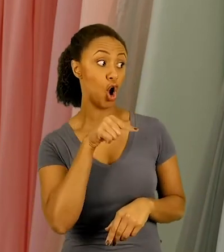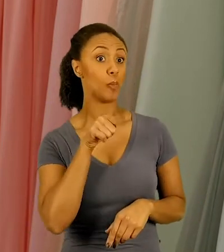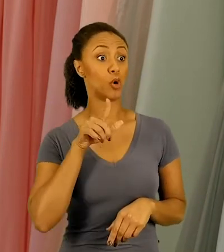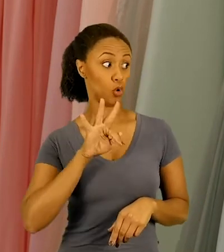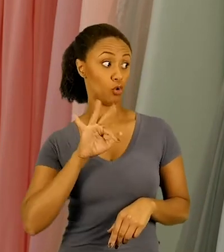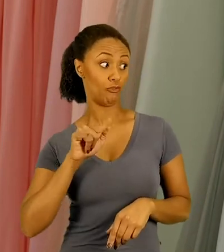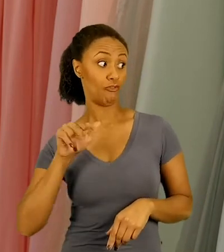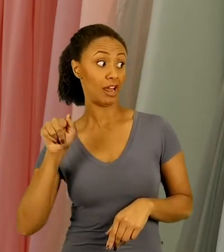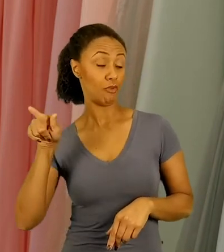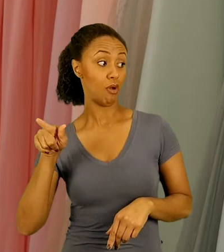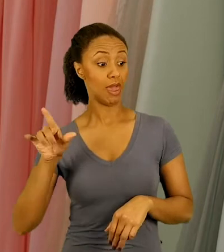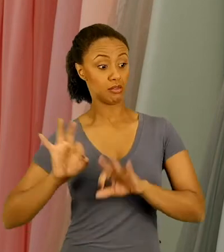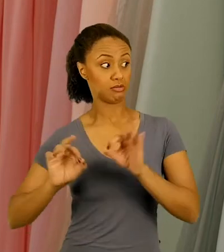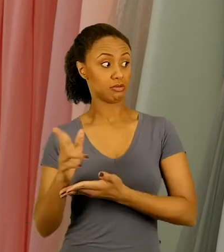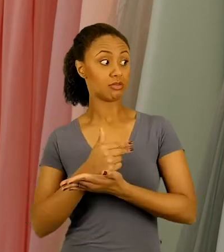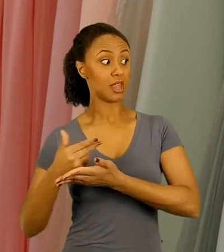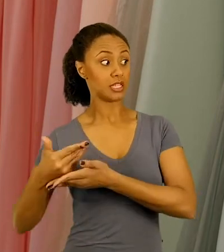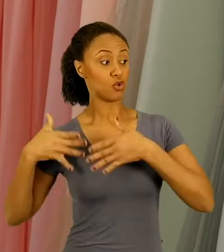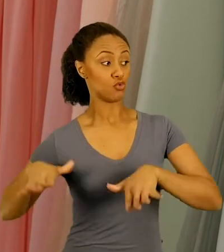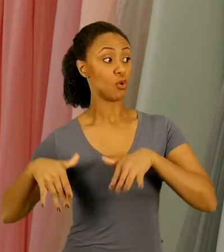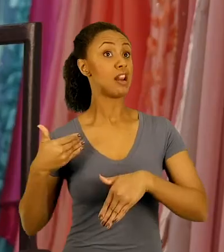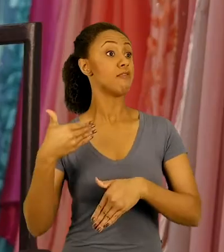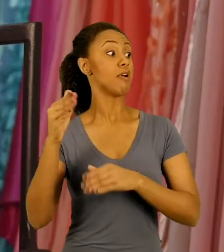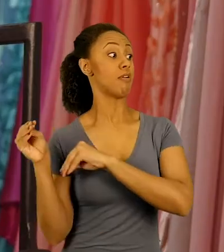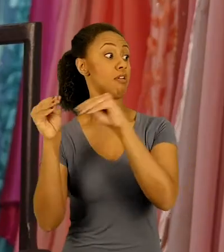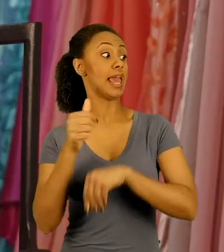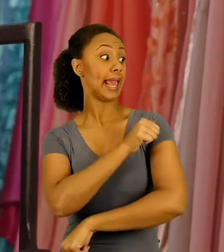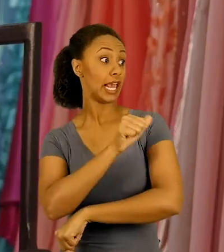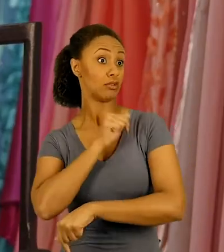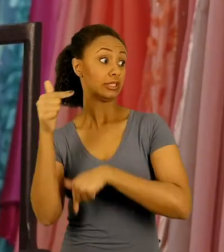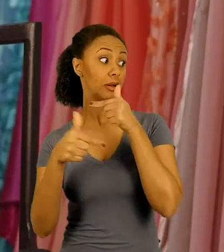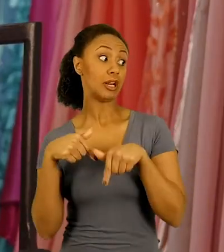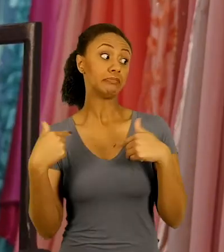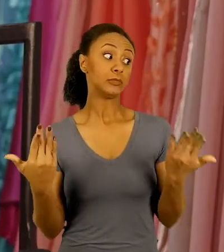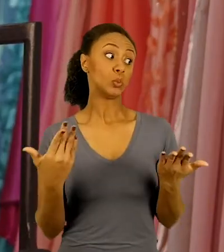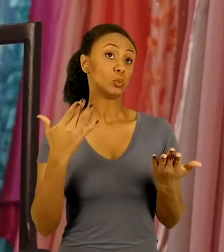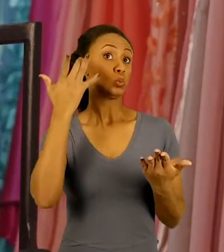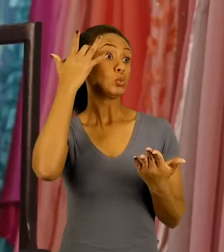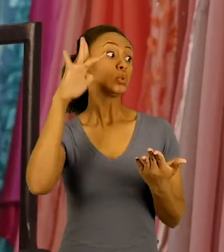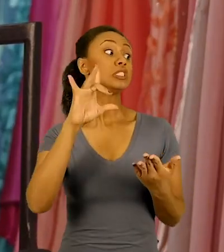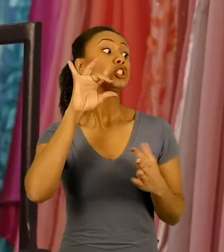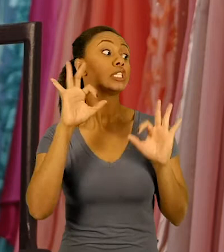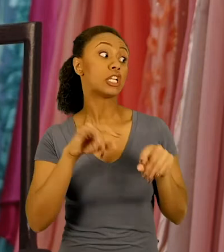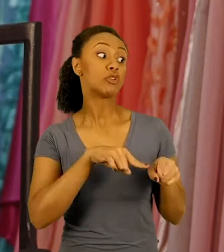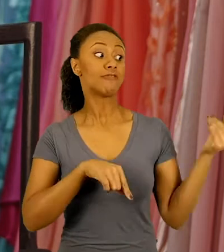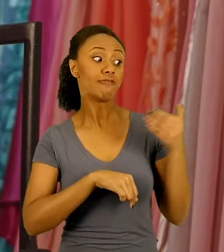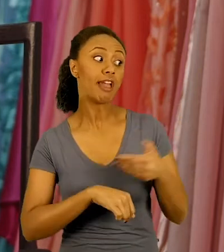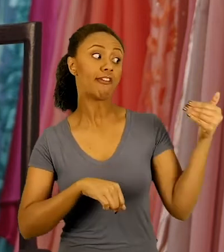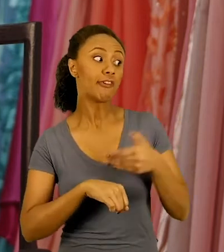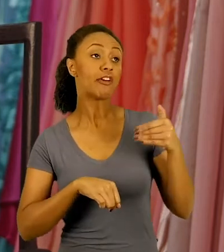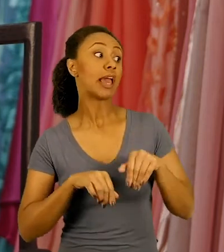que é o figurinista, ele vai trabalhar no Rio, então a gente não sabe o dia, vai passando aqui, vai quando